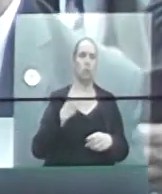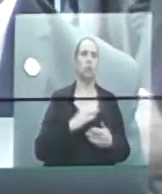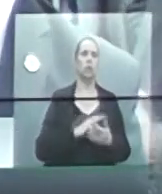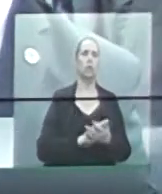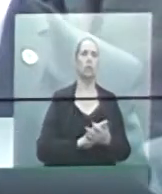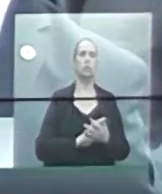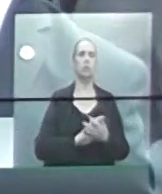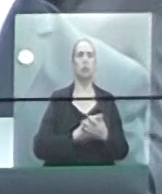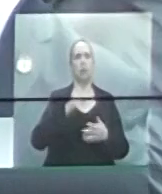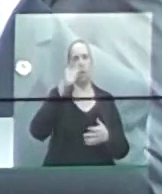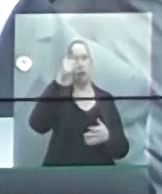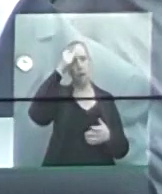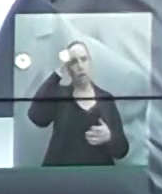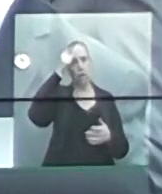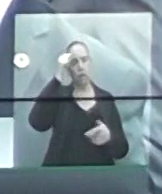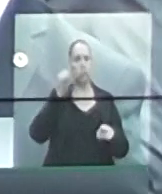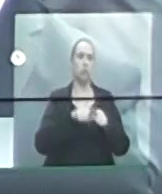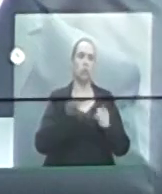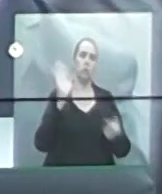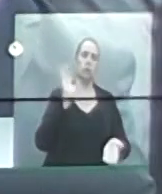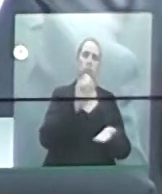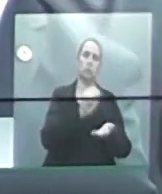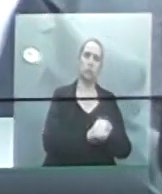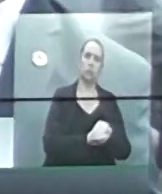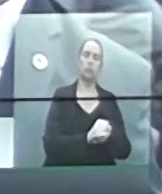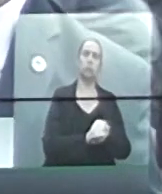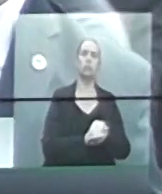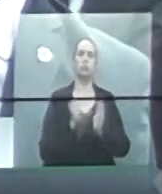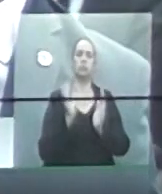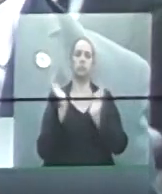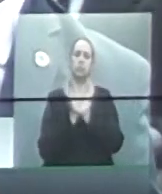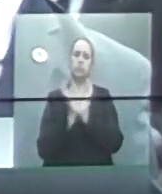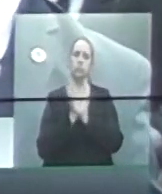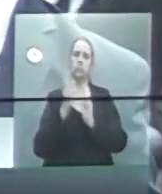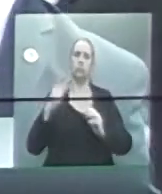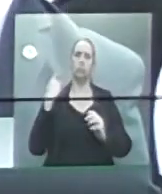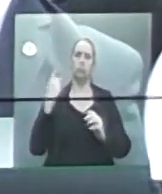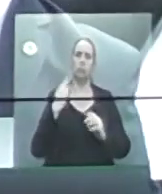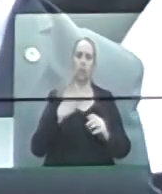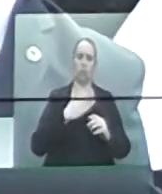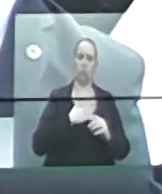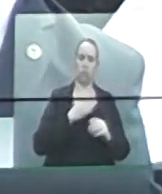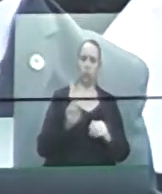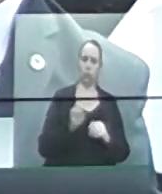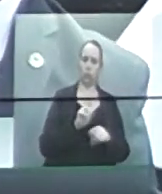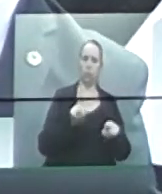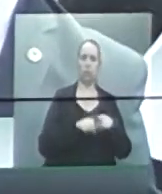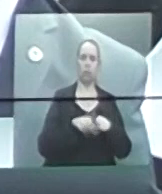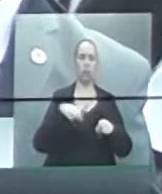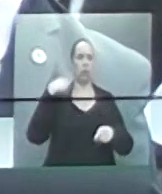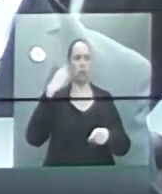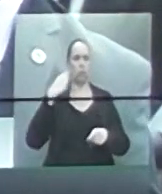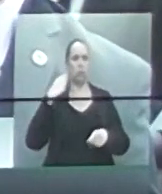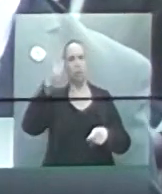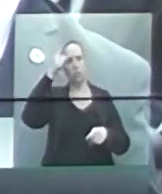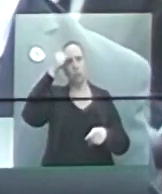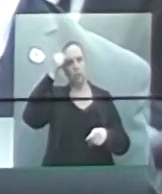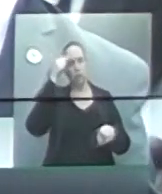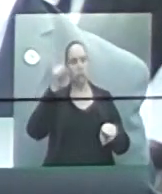da reinstalação da Frente Parlamentar. Então, falo no meu nome, do deputado Ayrton, dos demais deputados que subscreveram.